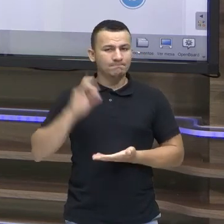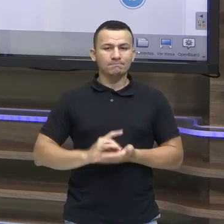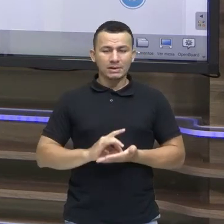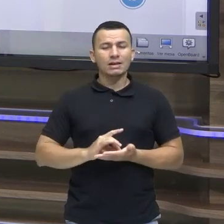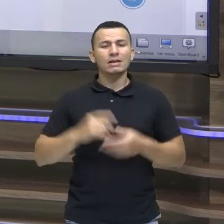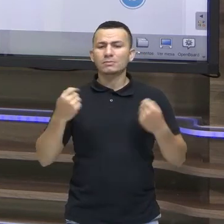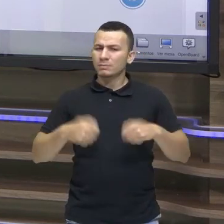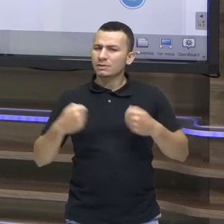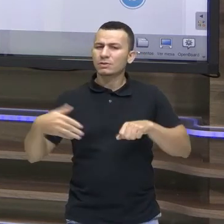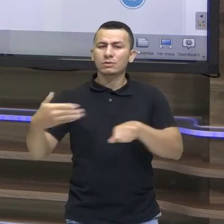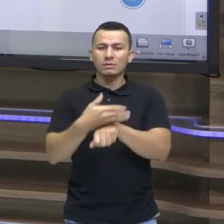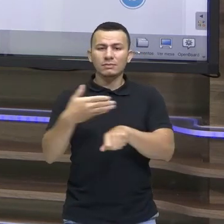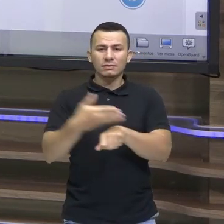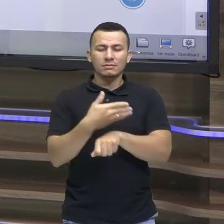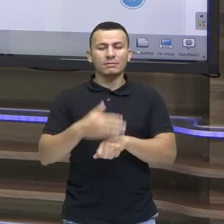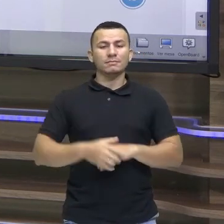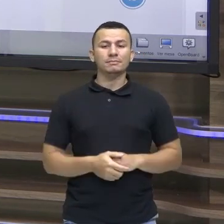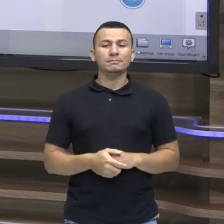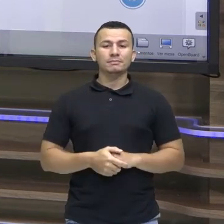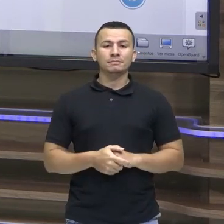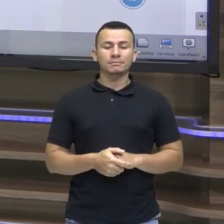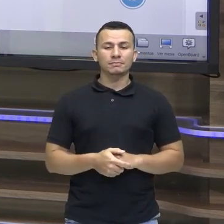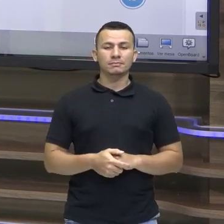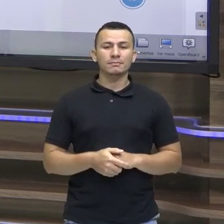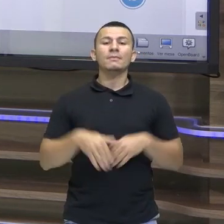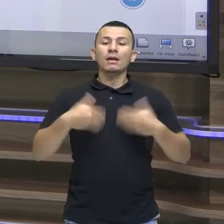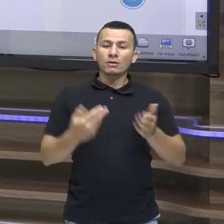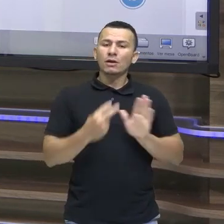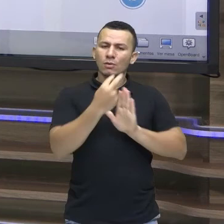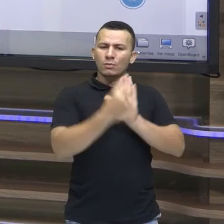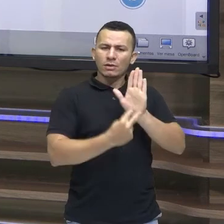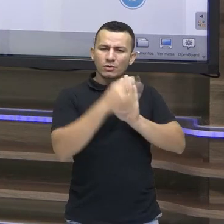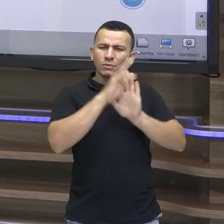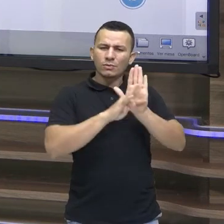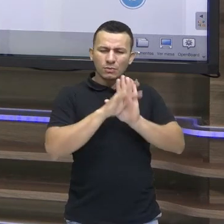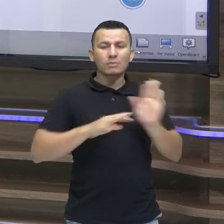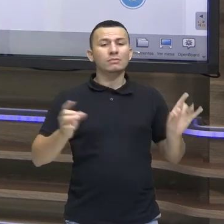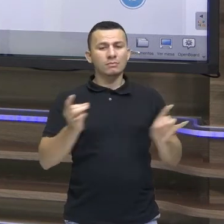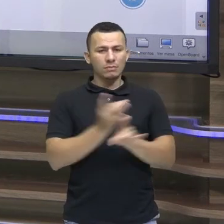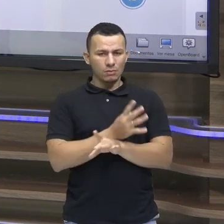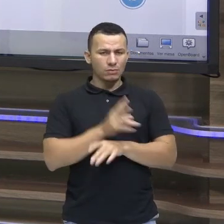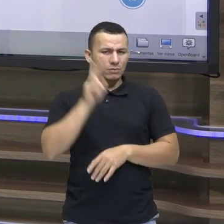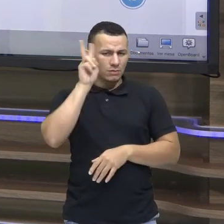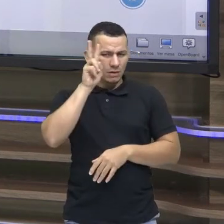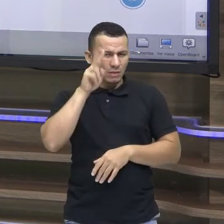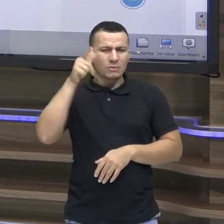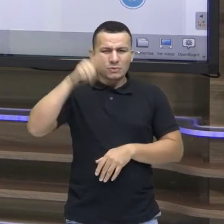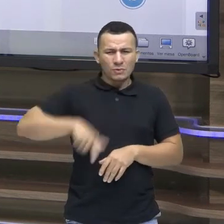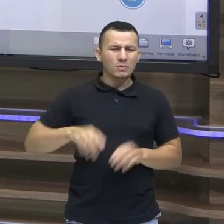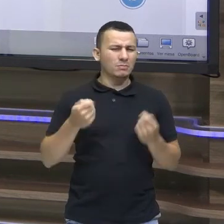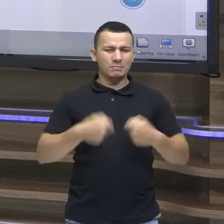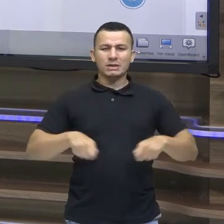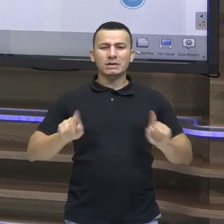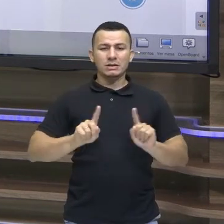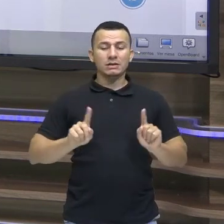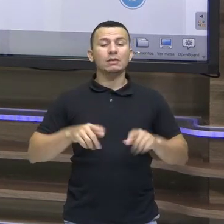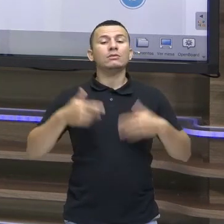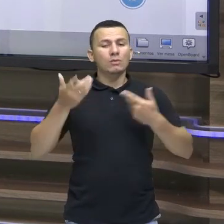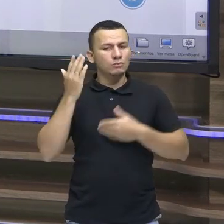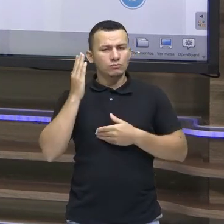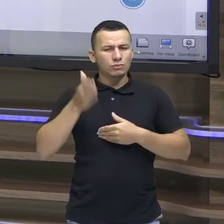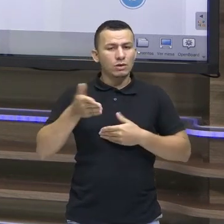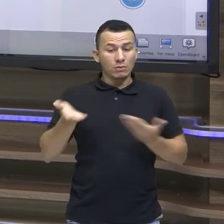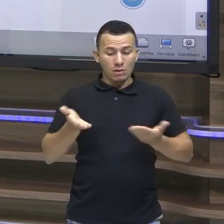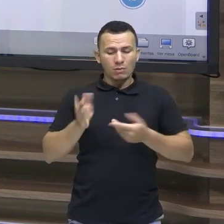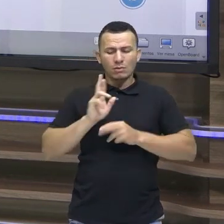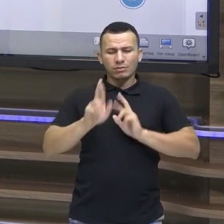importante, gente. Vamos participar. Amores, já lemos o texto, lembra? Não há necessidade de ler novamente. Então eu já vou